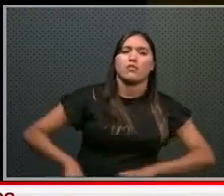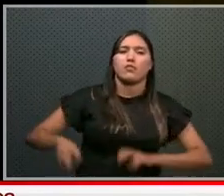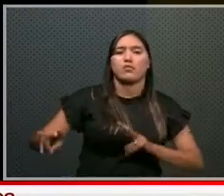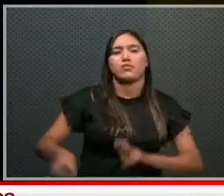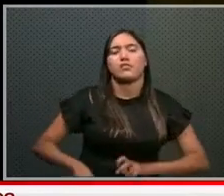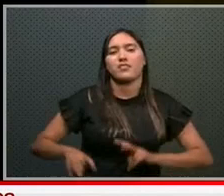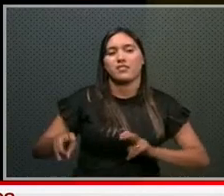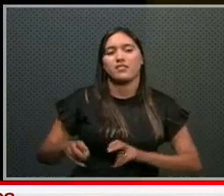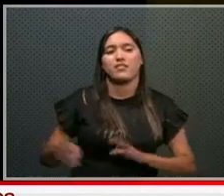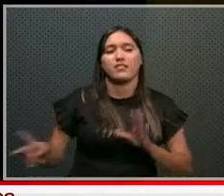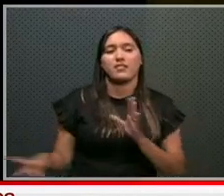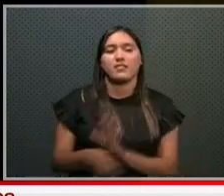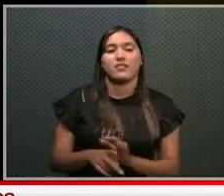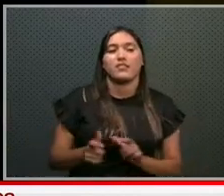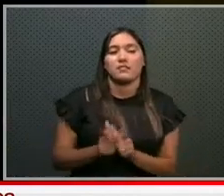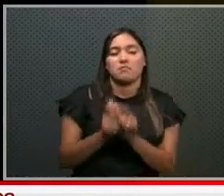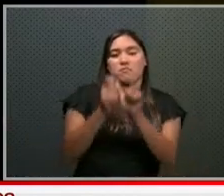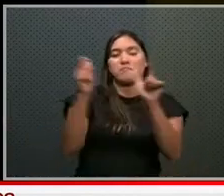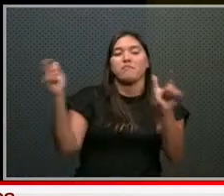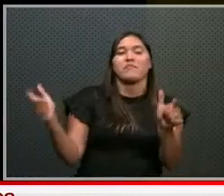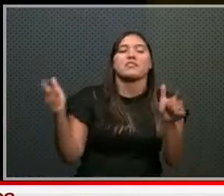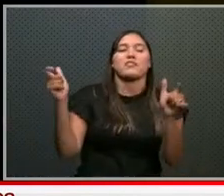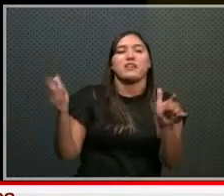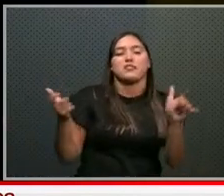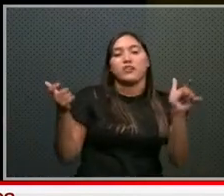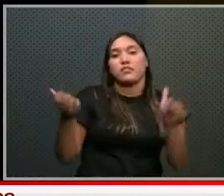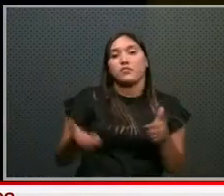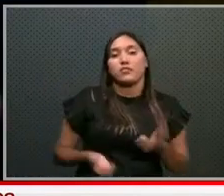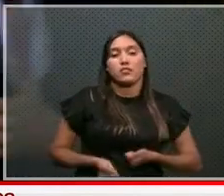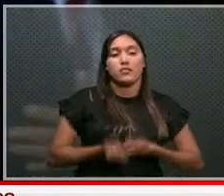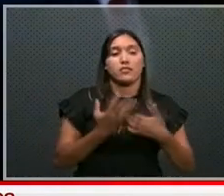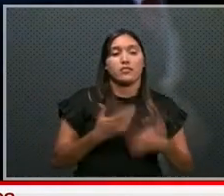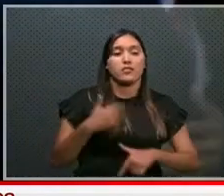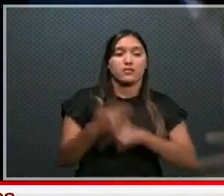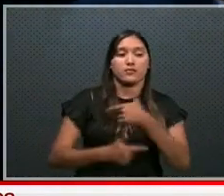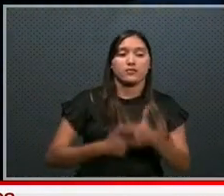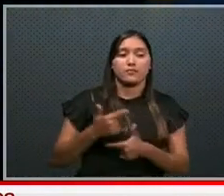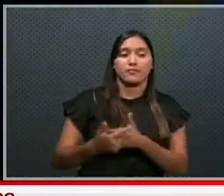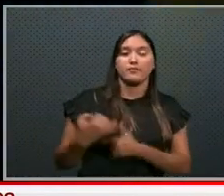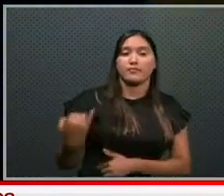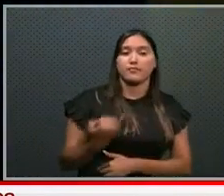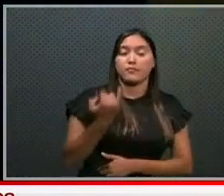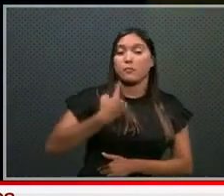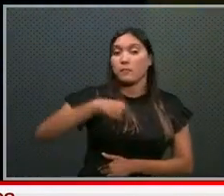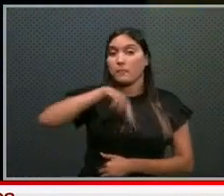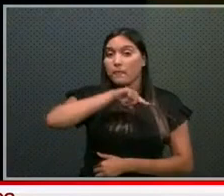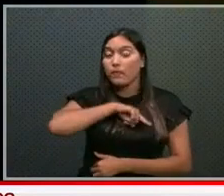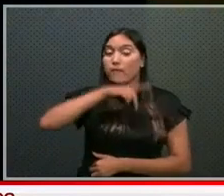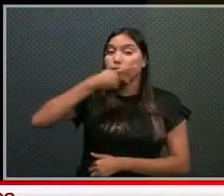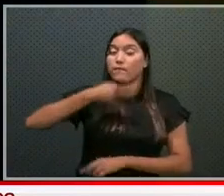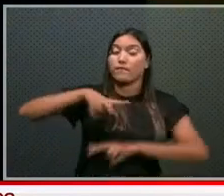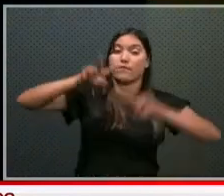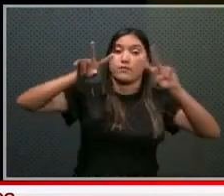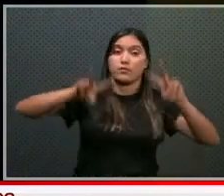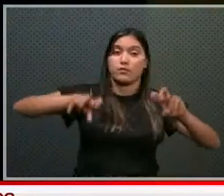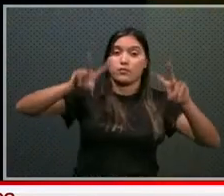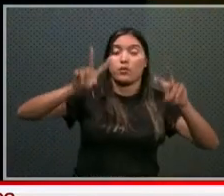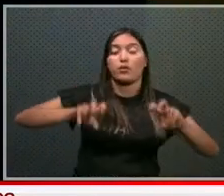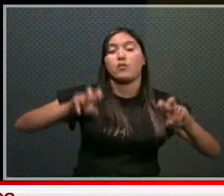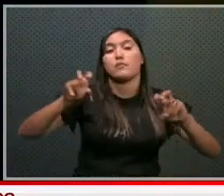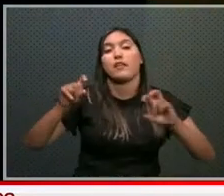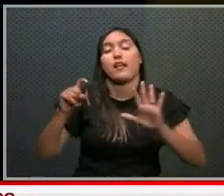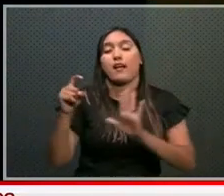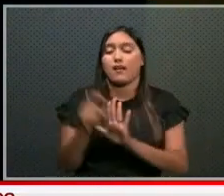o aumento da produtividade da Terra e da mão de obra como imprescindível estamos falando de uma agropecuária eficiente Presidente Xavier